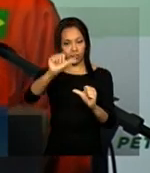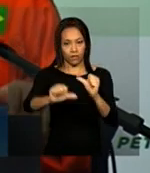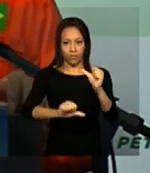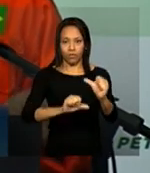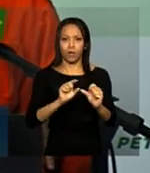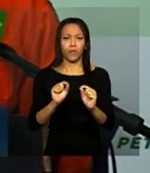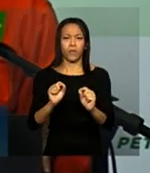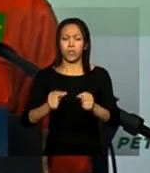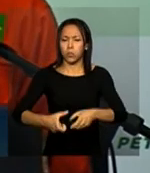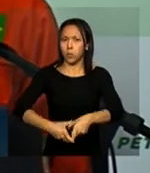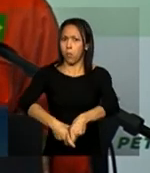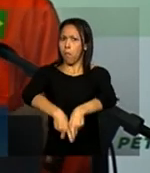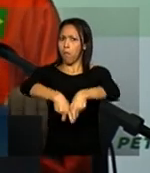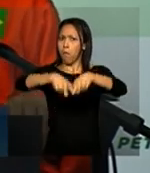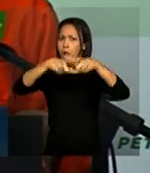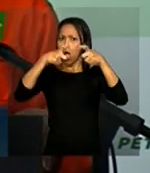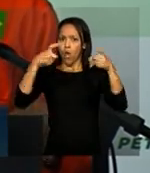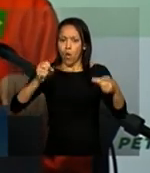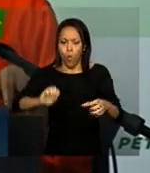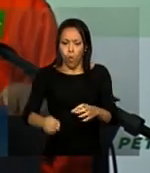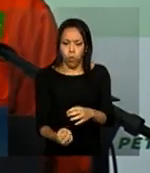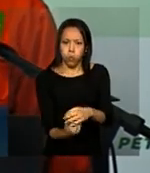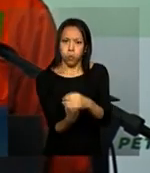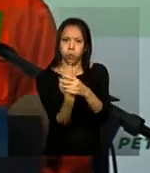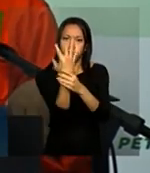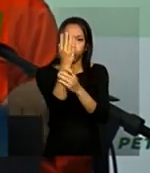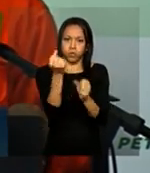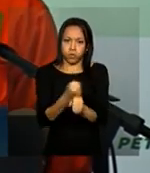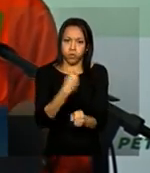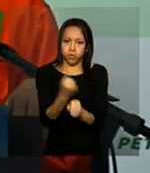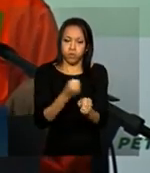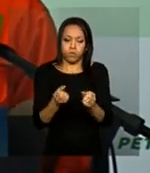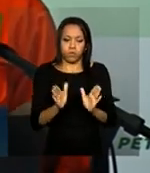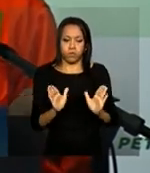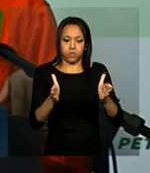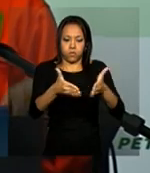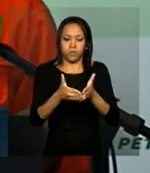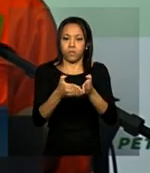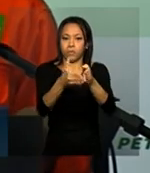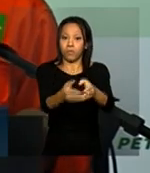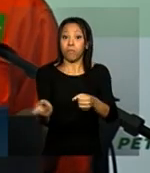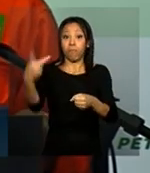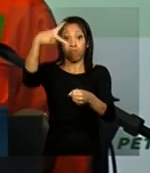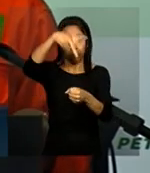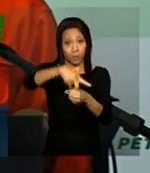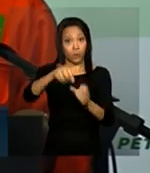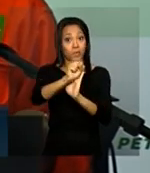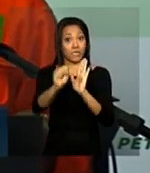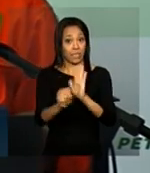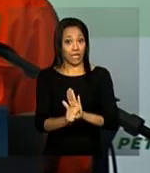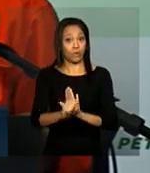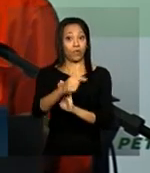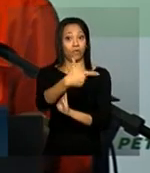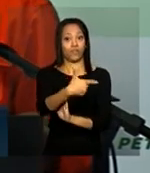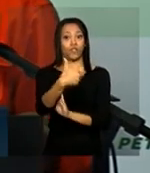maior produtor de plataformas de petróleo do século XXI.